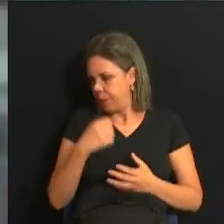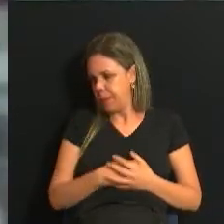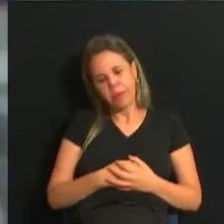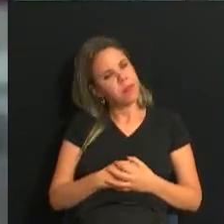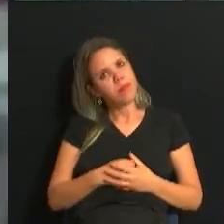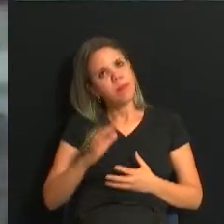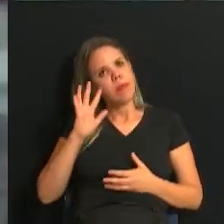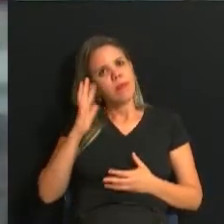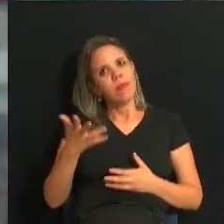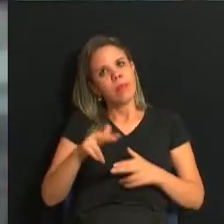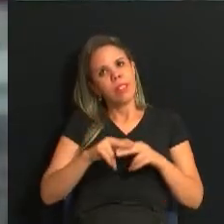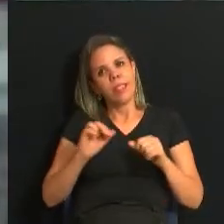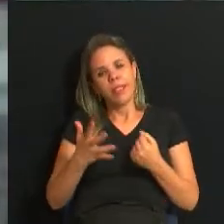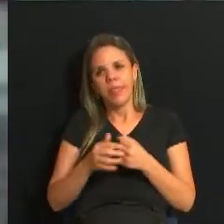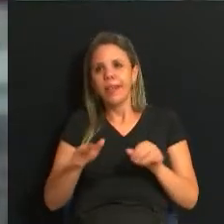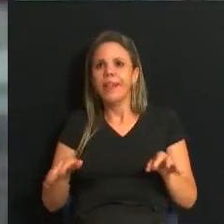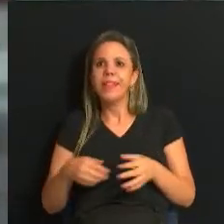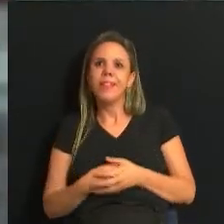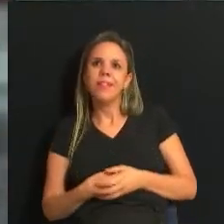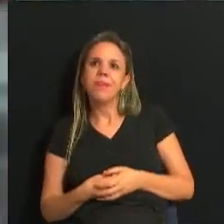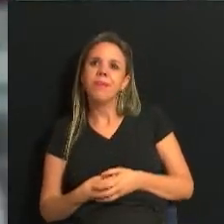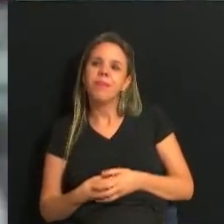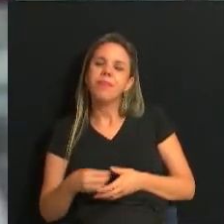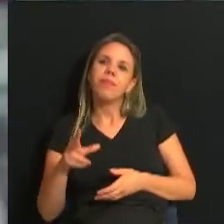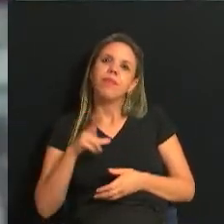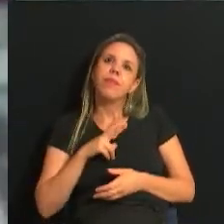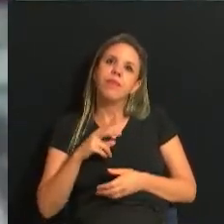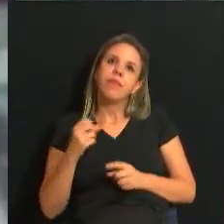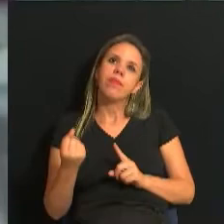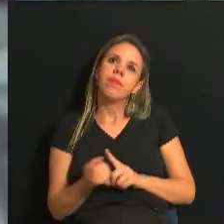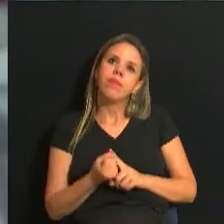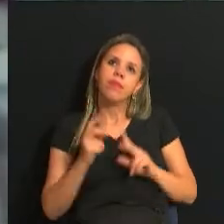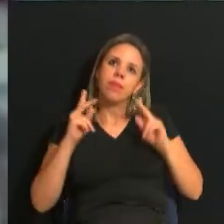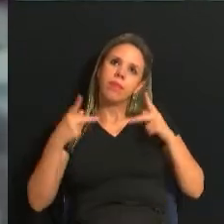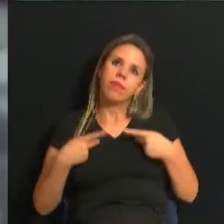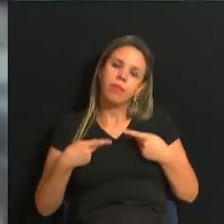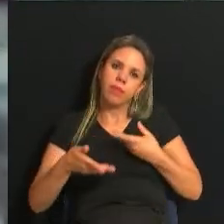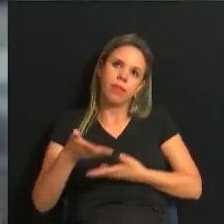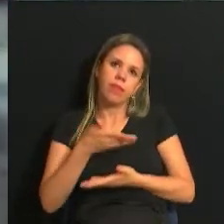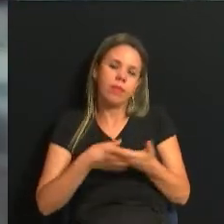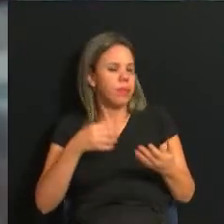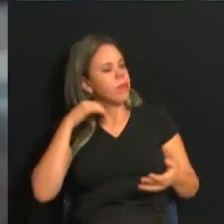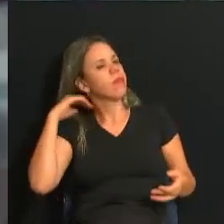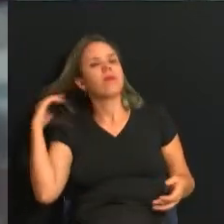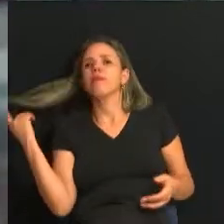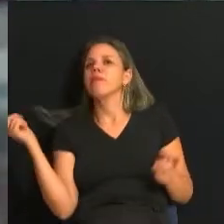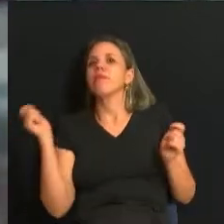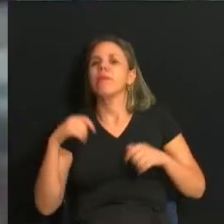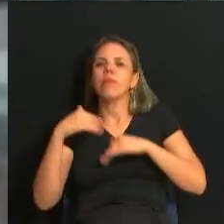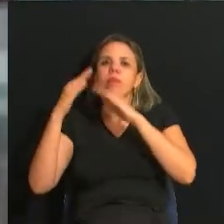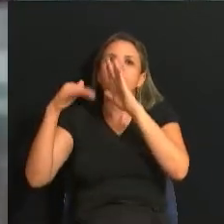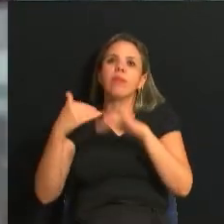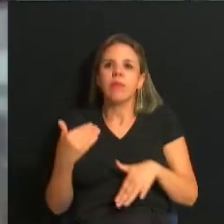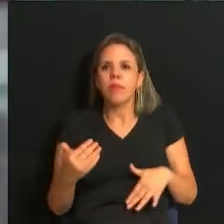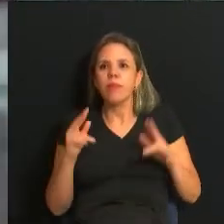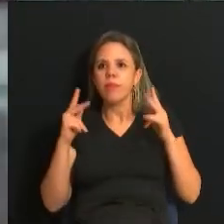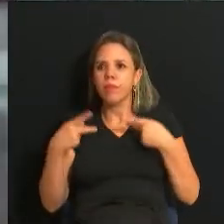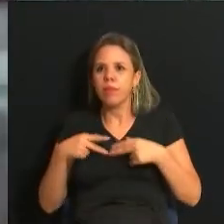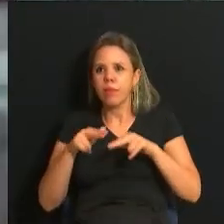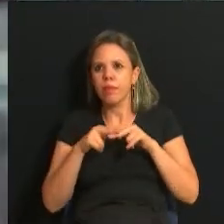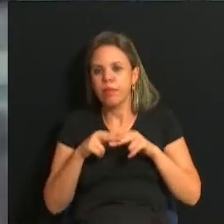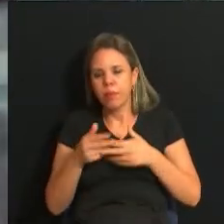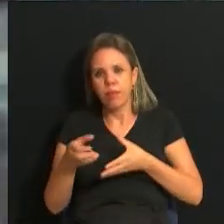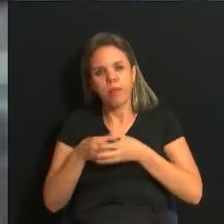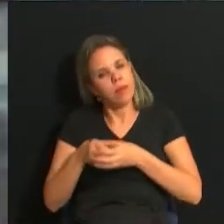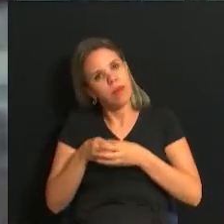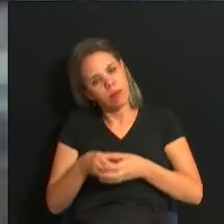da pandemia, da nossa privação social, porque o ser humano, ele é um ser social. Ele conseguiu evoluir enquanto espécie humana por conta dessa convivência.